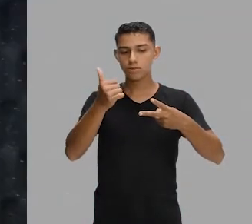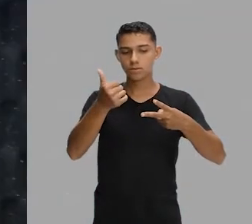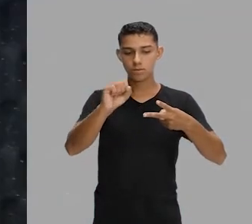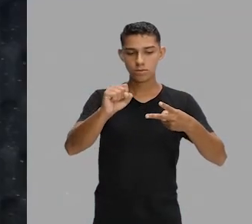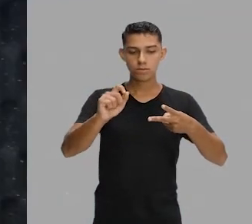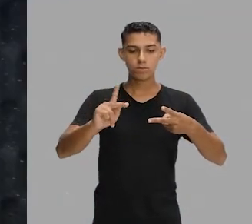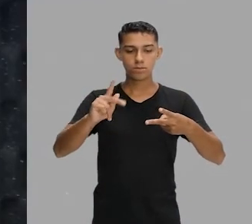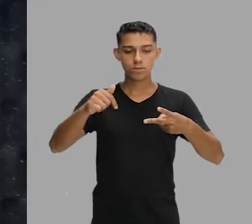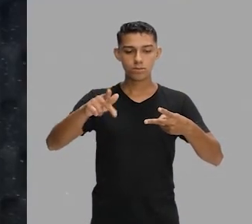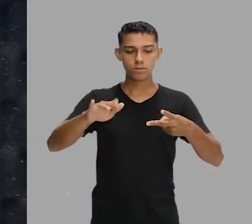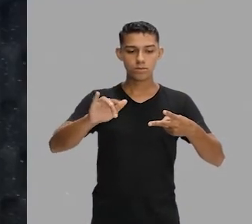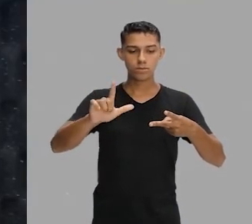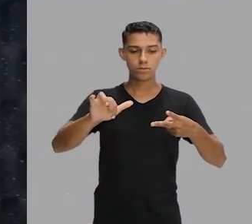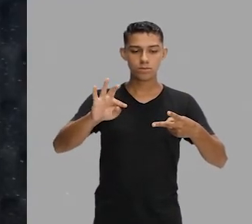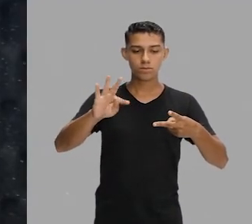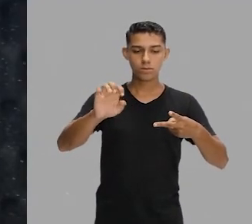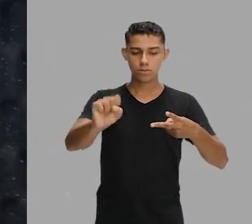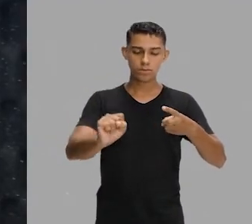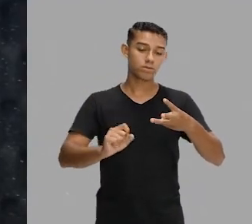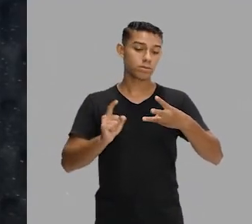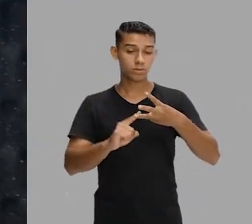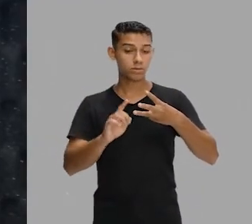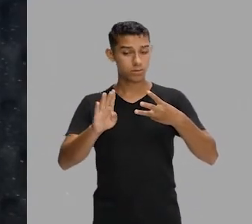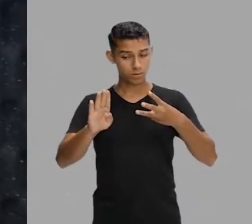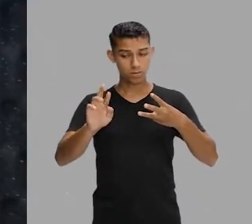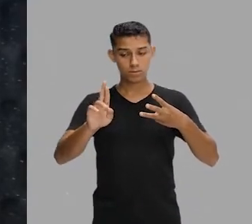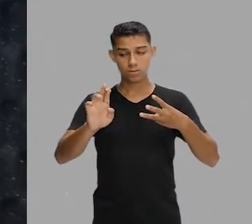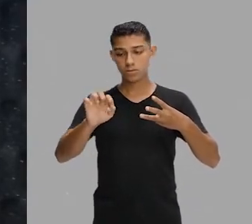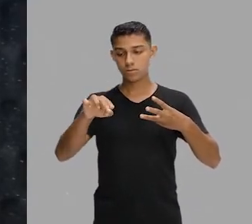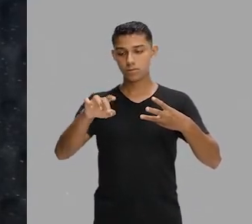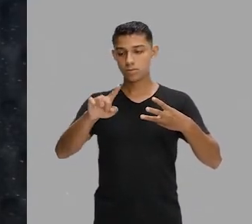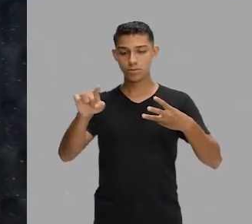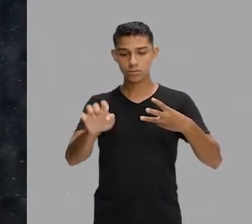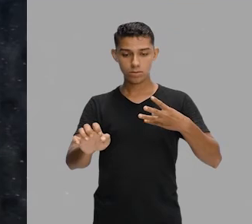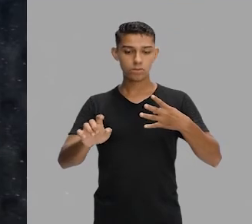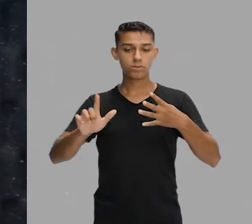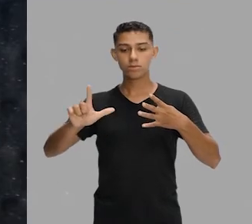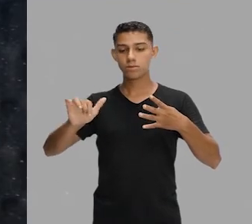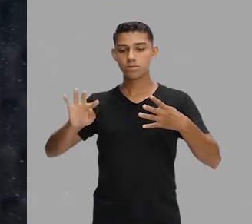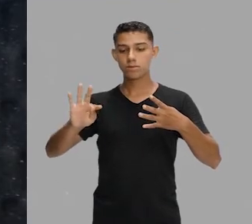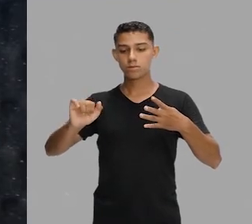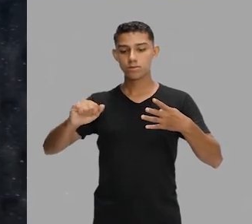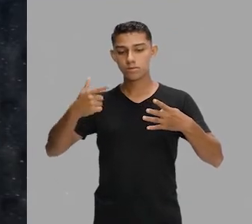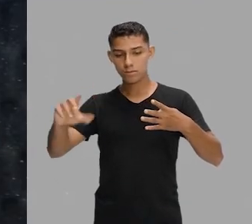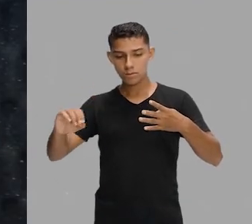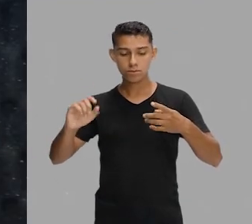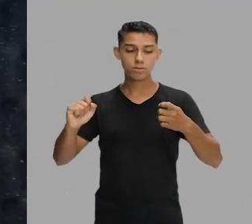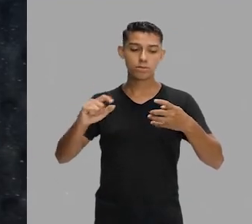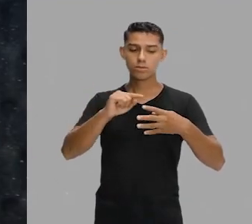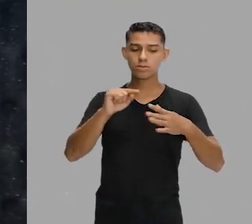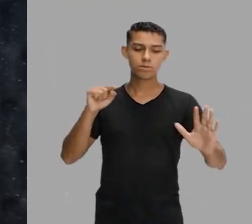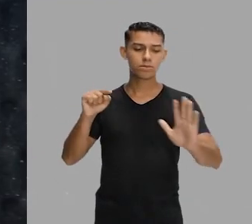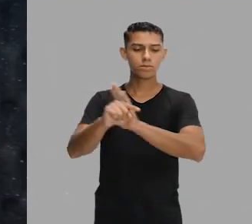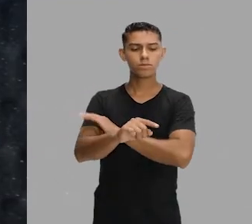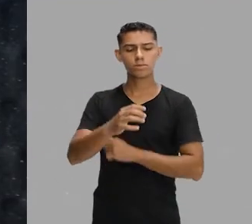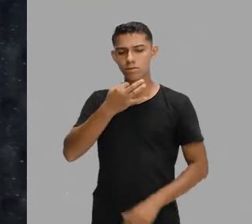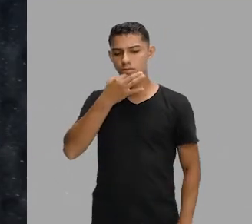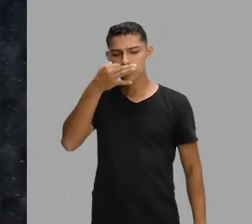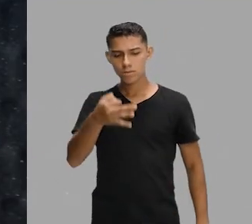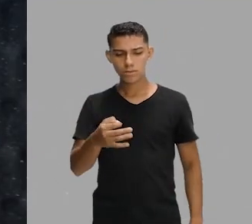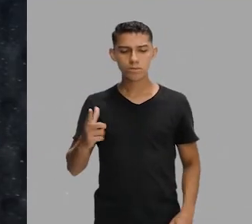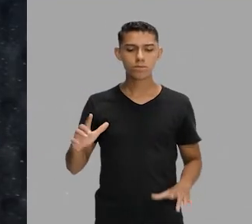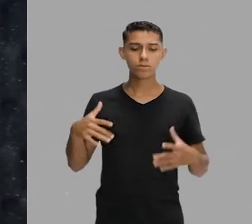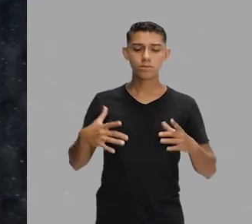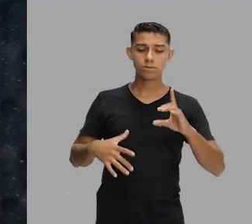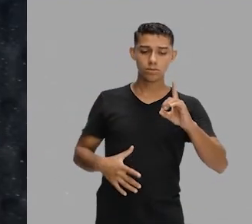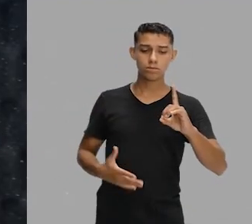e o latão. E nós temos aqui a composição. Então, a pergunta é, pode-se afirmar que a única correlação